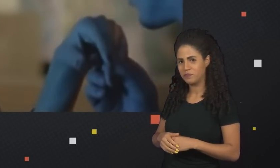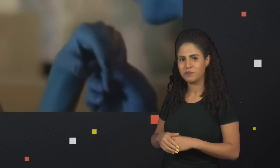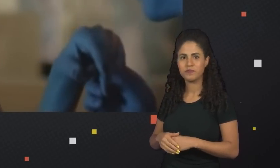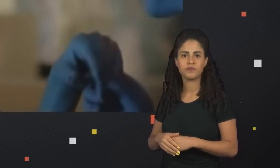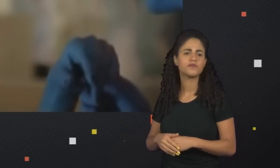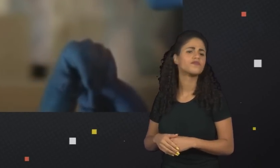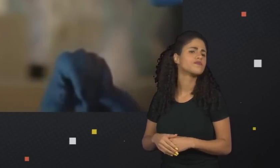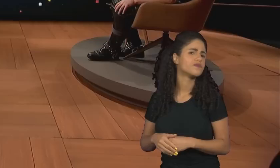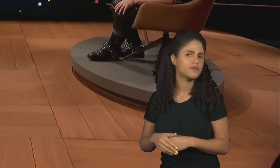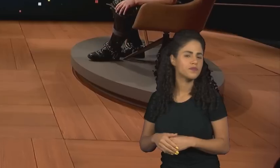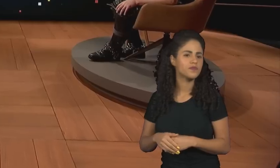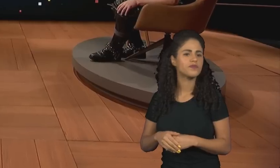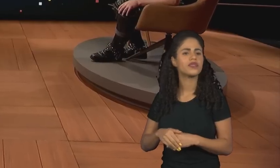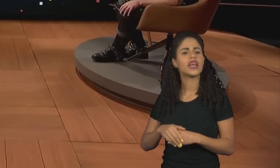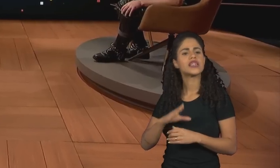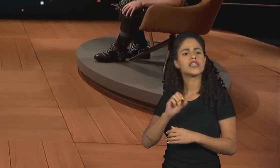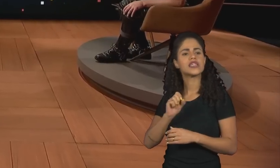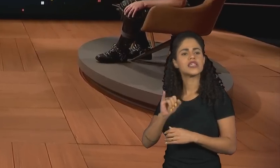Ceci.